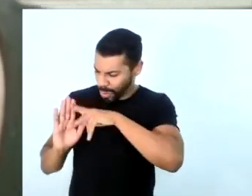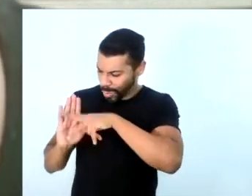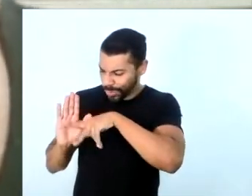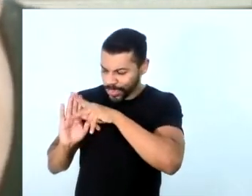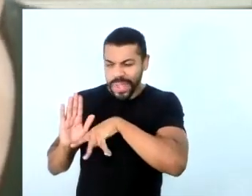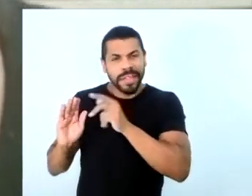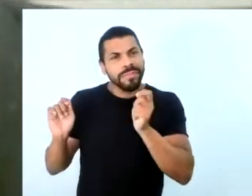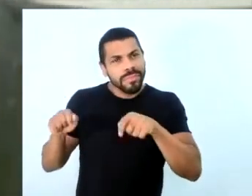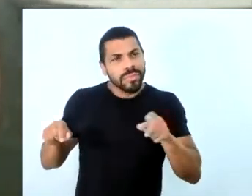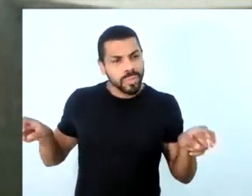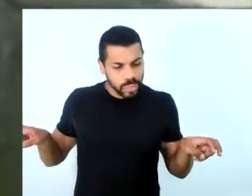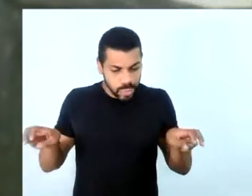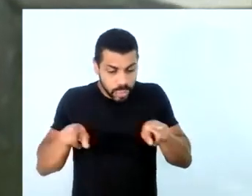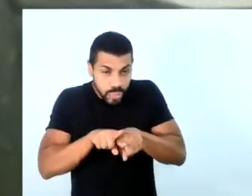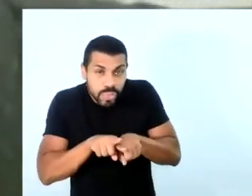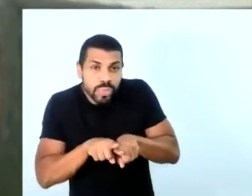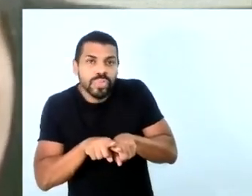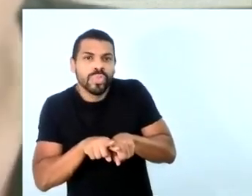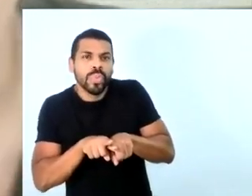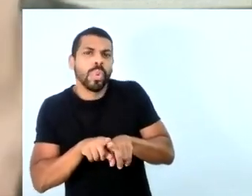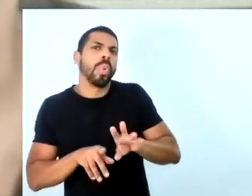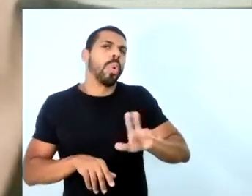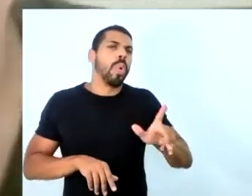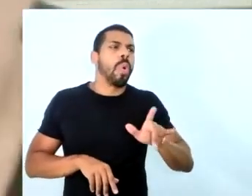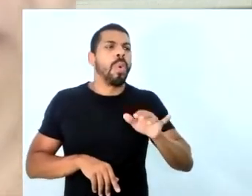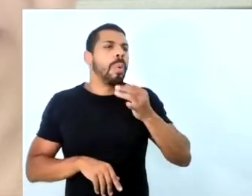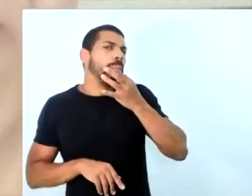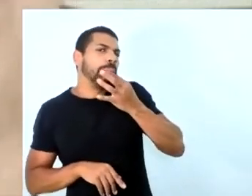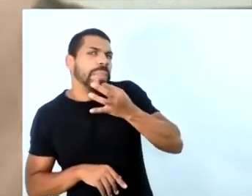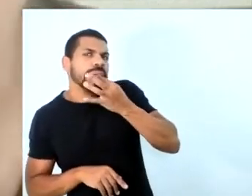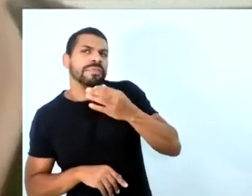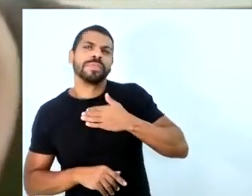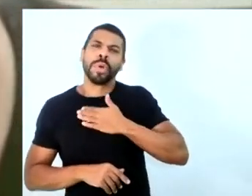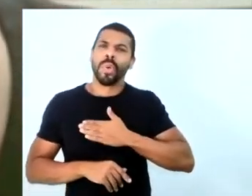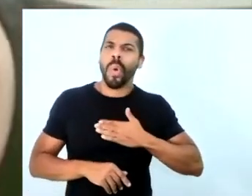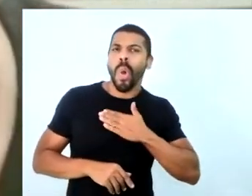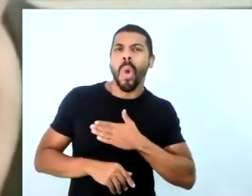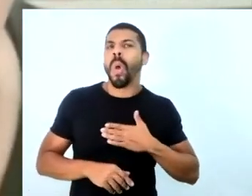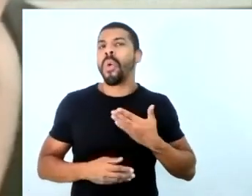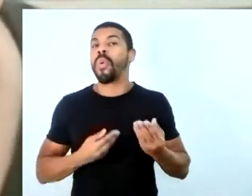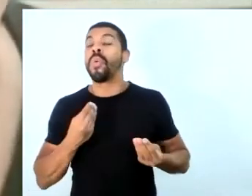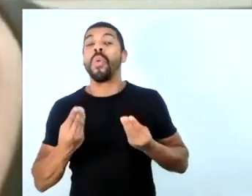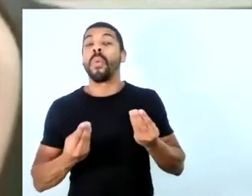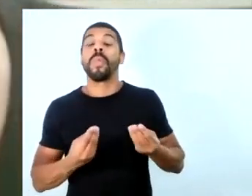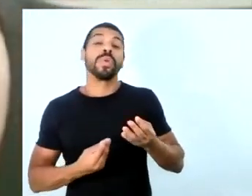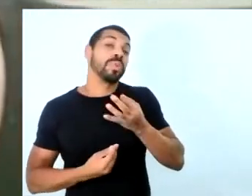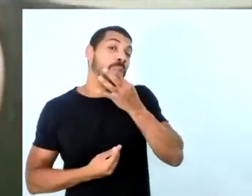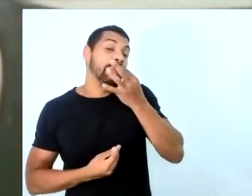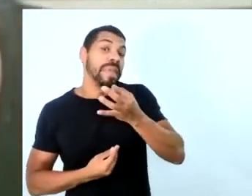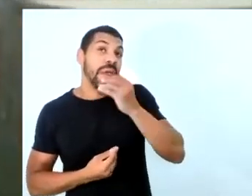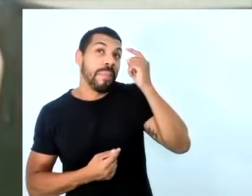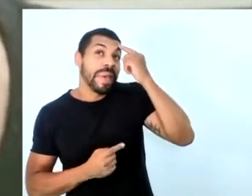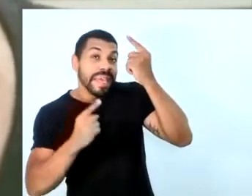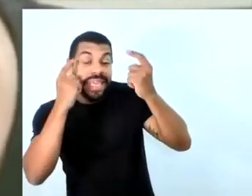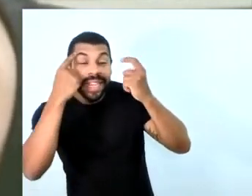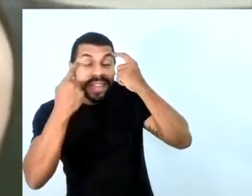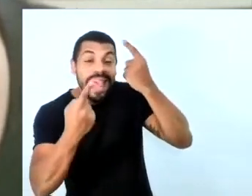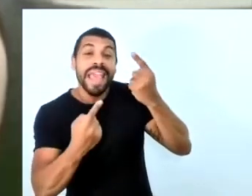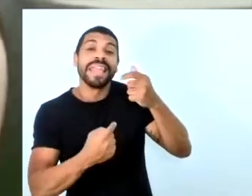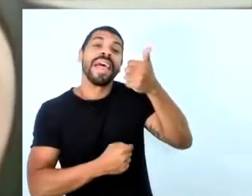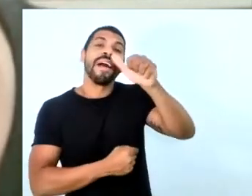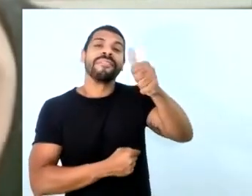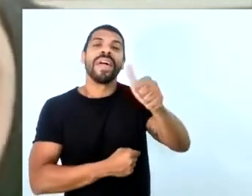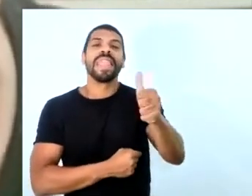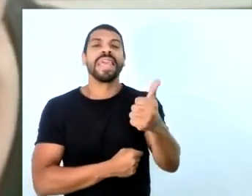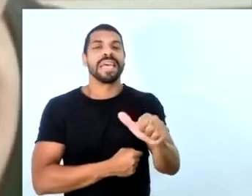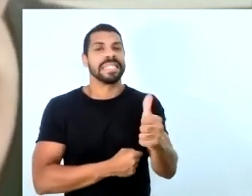paralela à gravação e você pode interferir mais? Você gosta disso? Como que você avalia esse